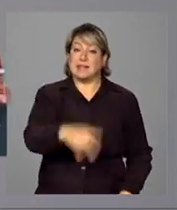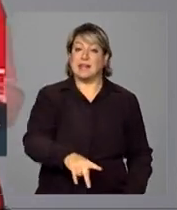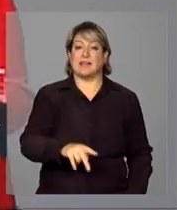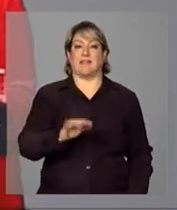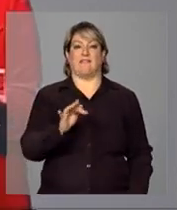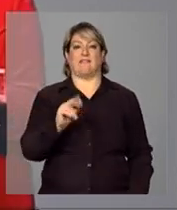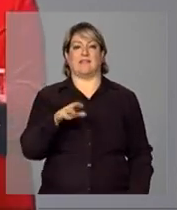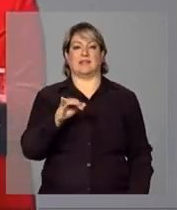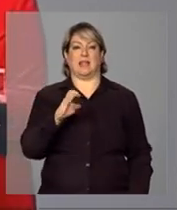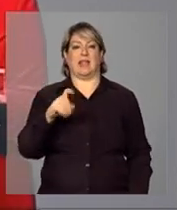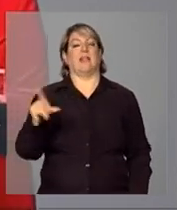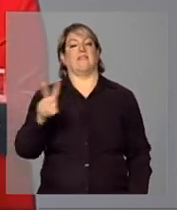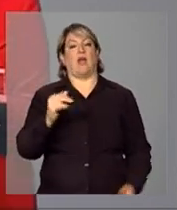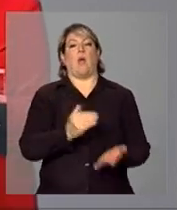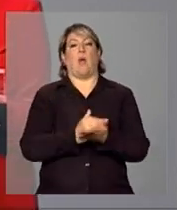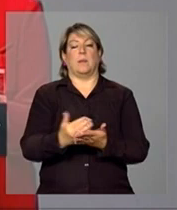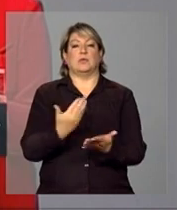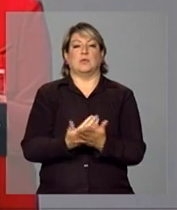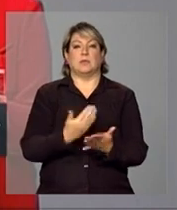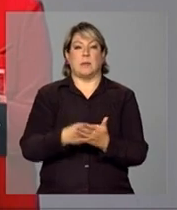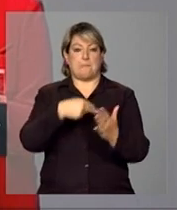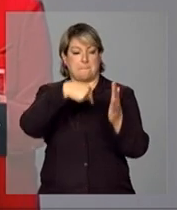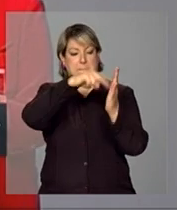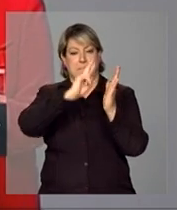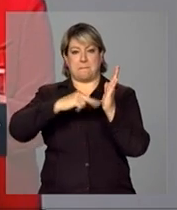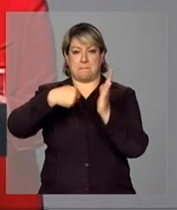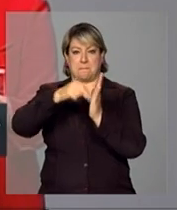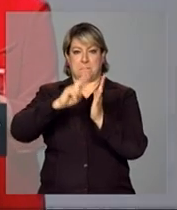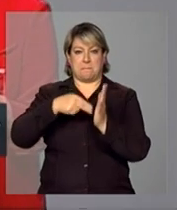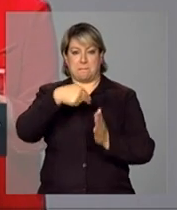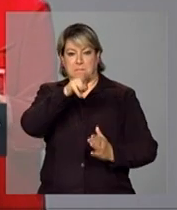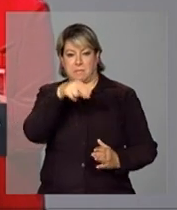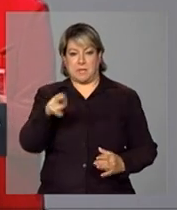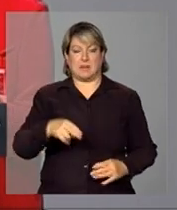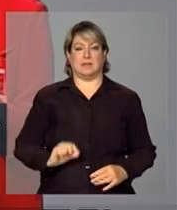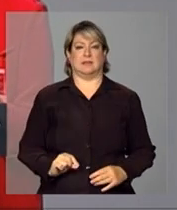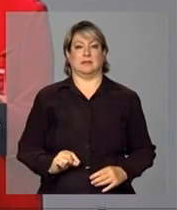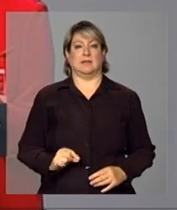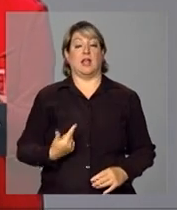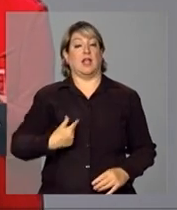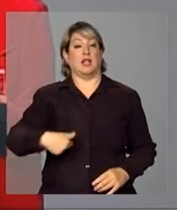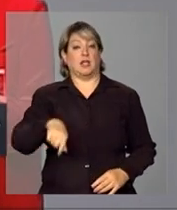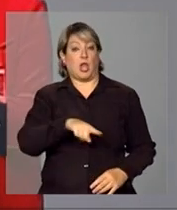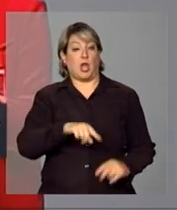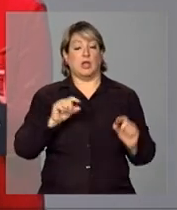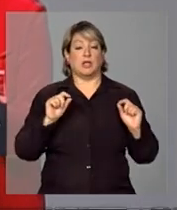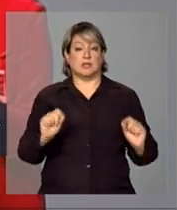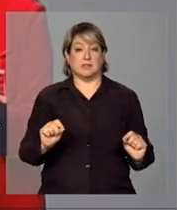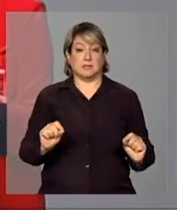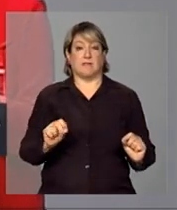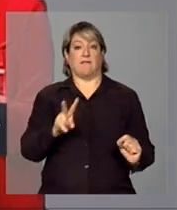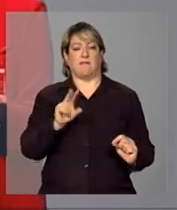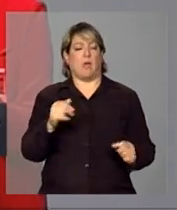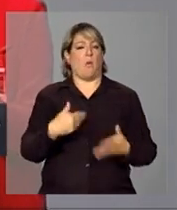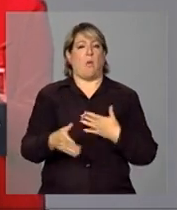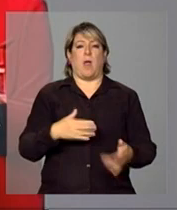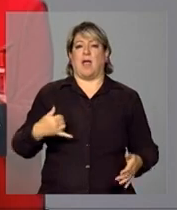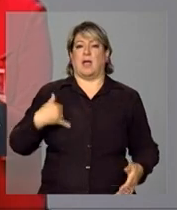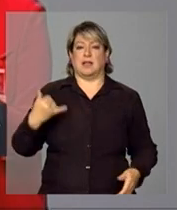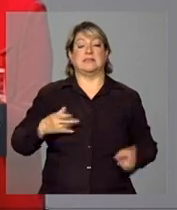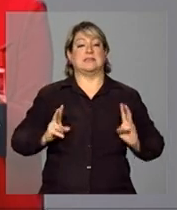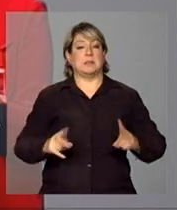que vai começar a estudar para pintora. A gente, em qualquer idade, sempre tem